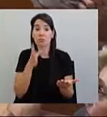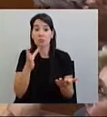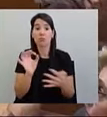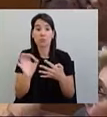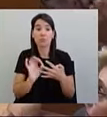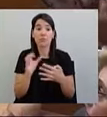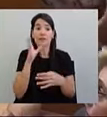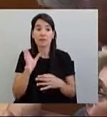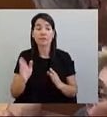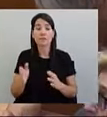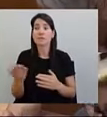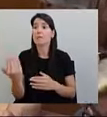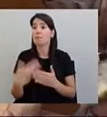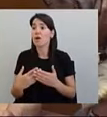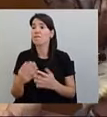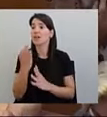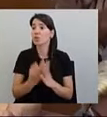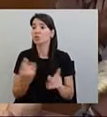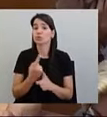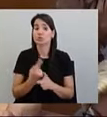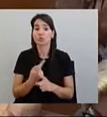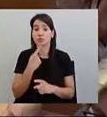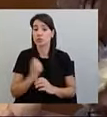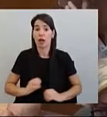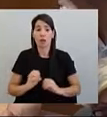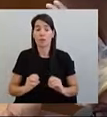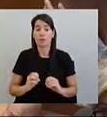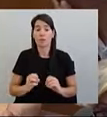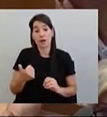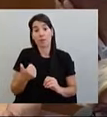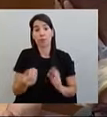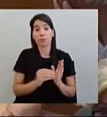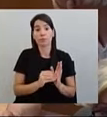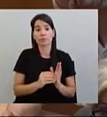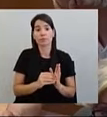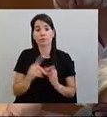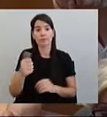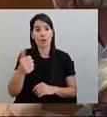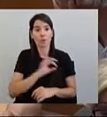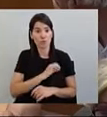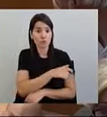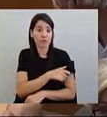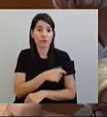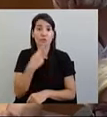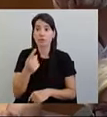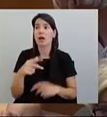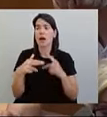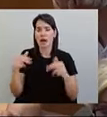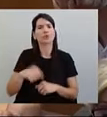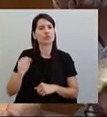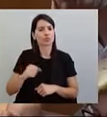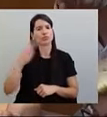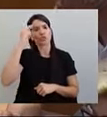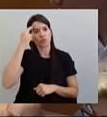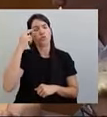diga que têm de apresentar faturas, não há nenhuma coisa desse género. E era bom que estivesse lá. Também é bom que o Sr. Vereador tenha dito que a Câmara vai, sim senhor, esforçar-se para fazer